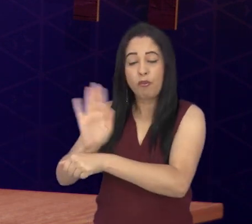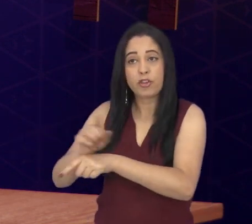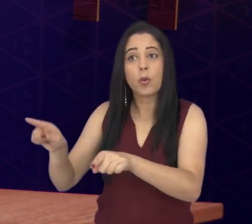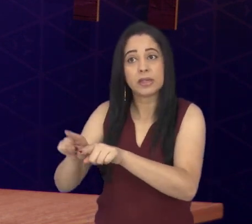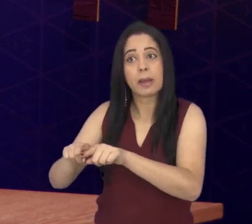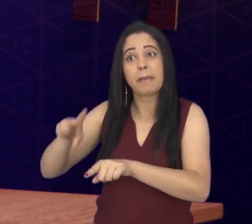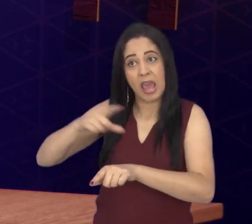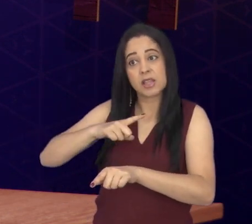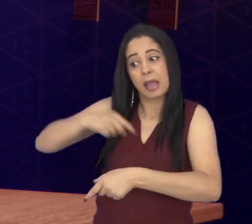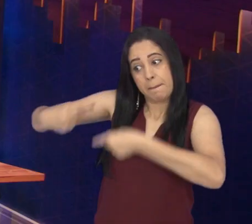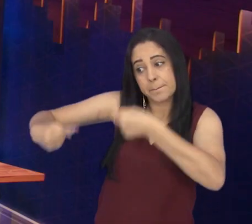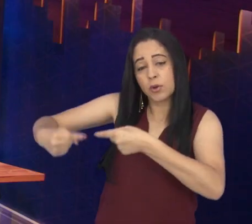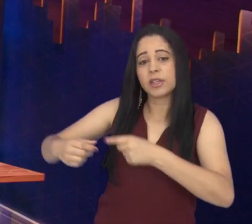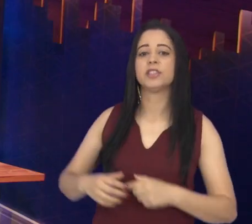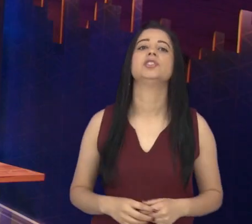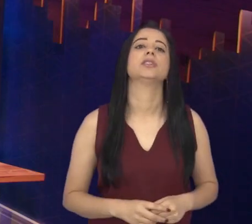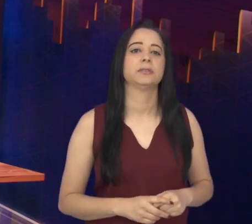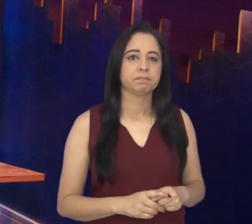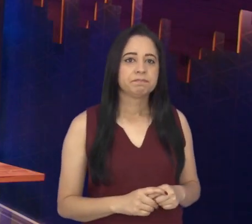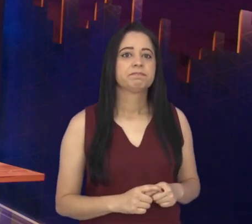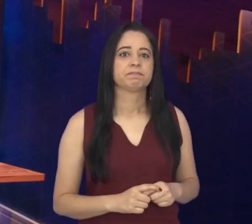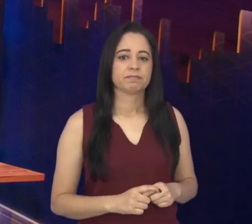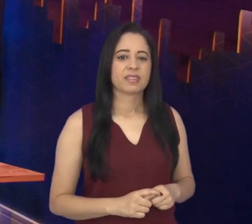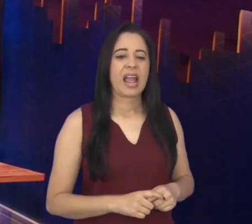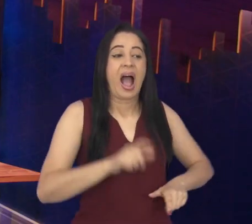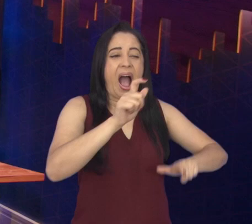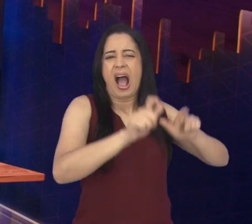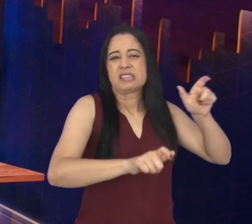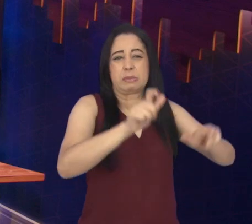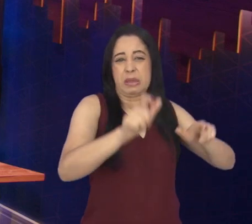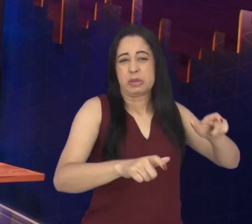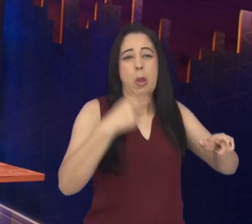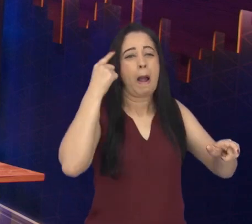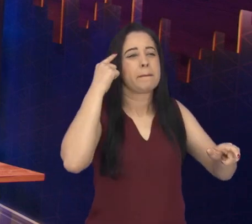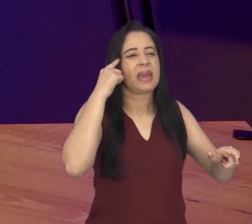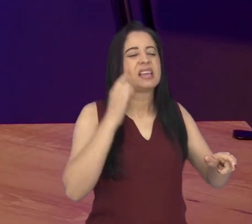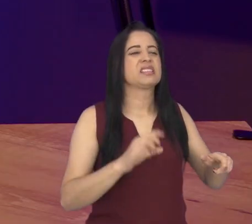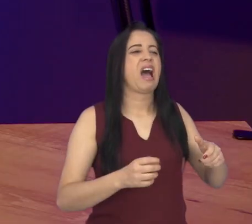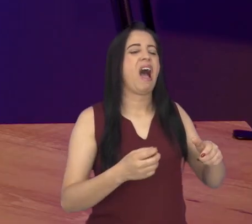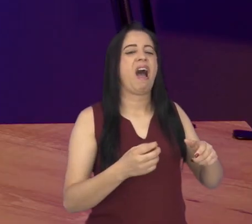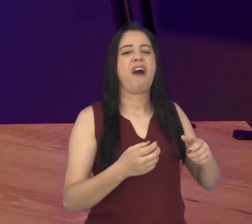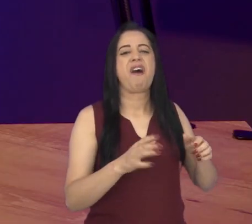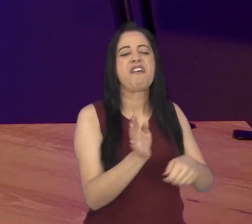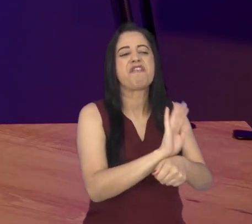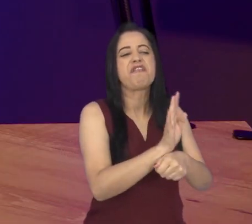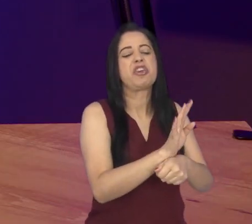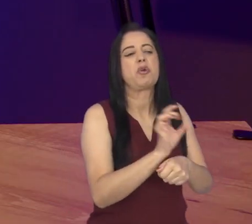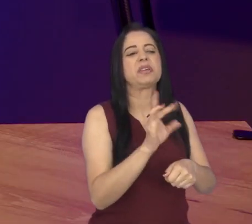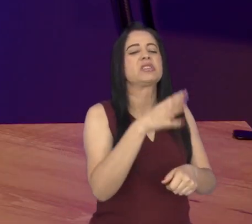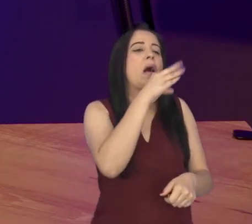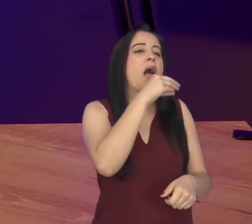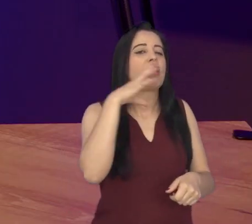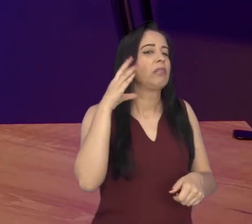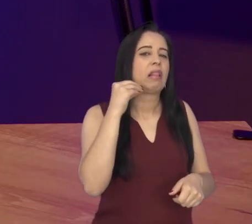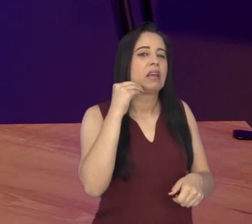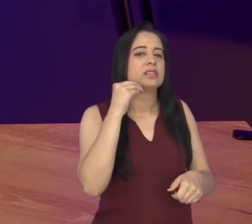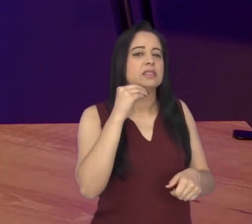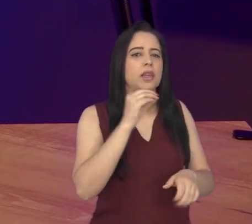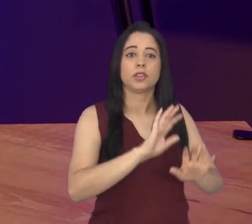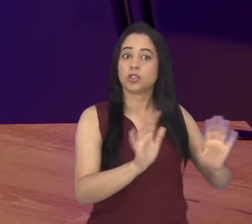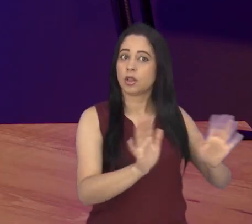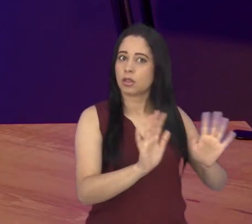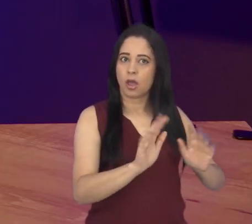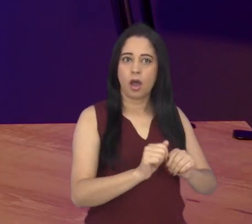internacionais. Muitas vezes a galera acha que porque é um filme de super-herói, porque é algo que muitas vezes é para um público mais